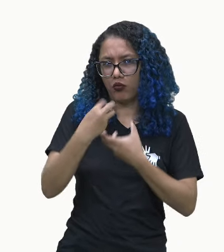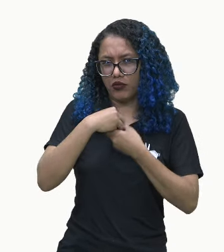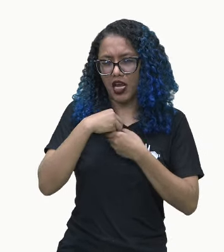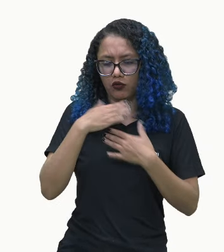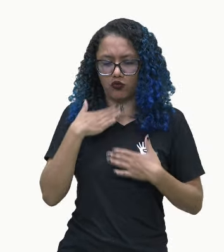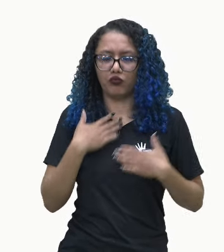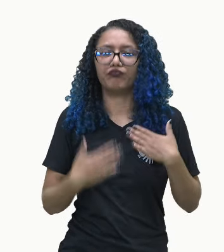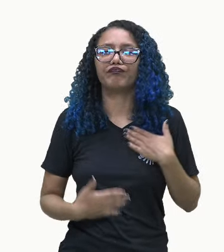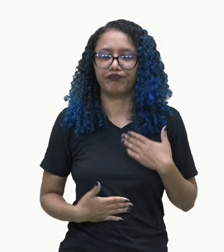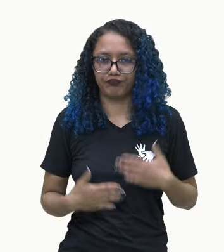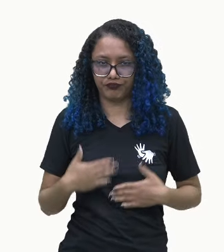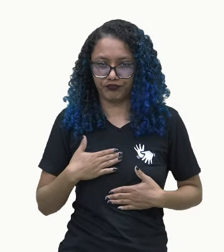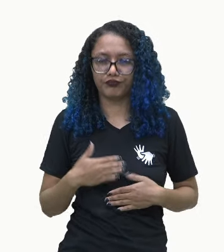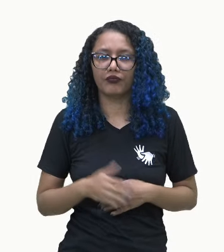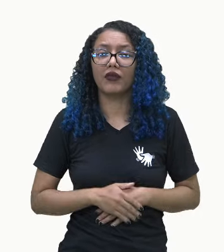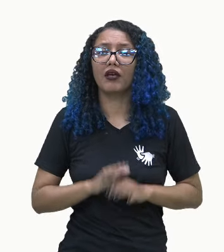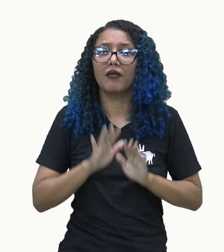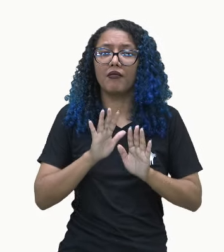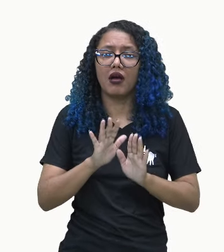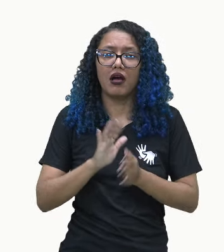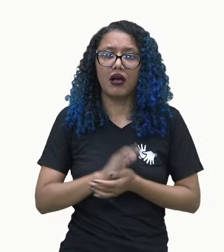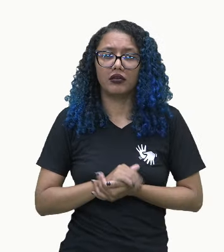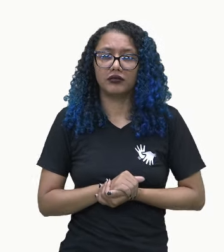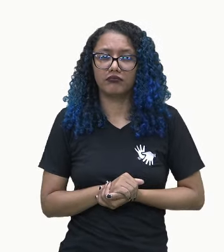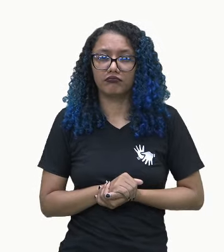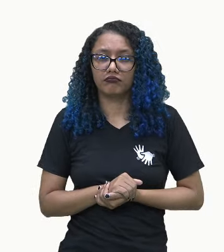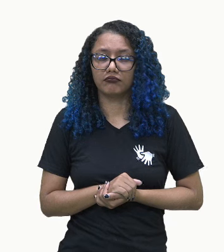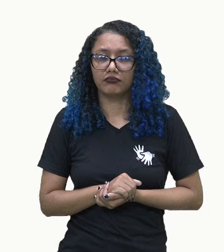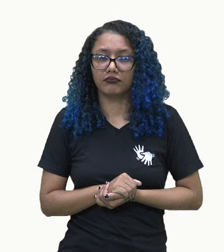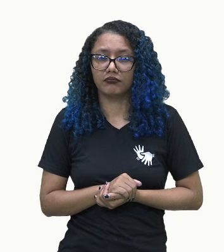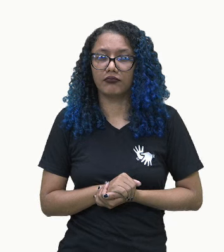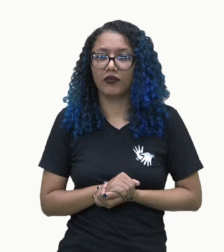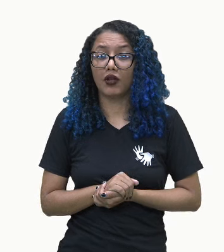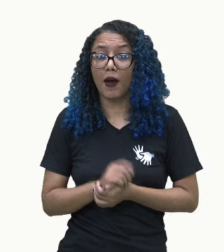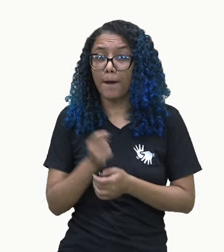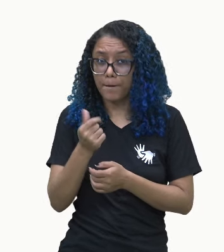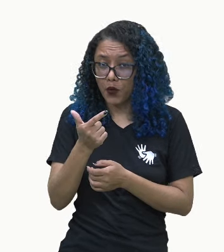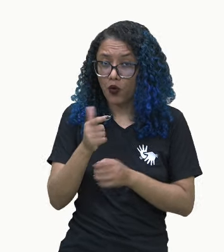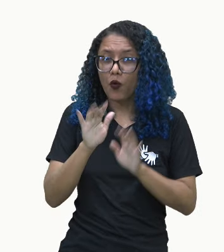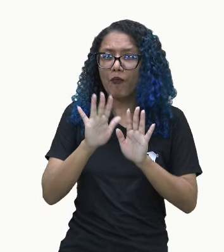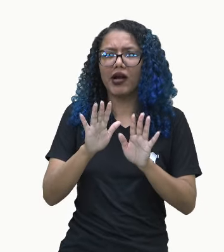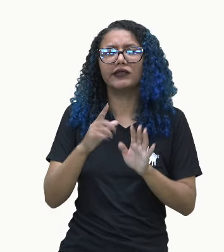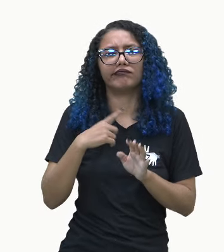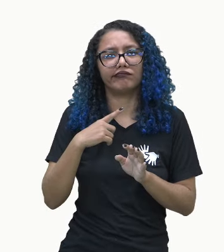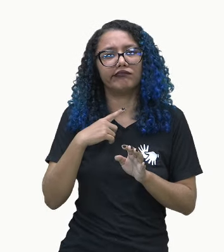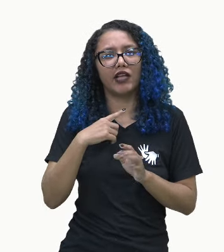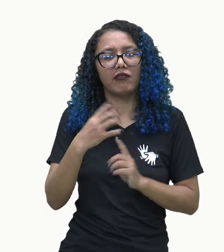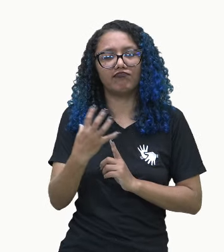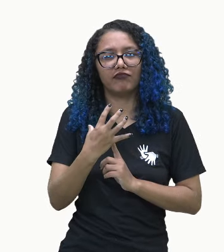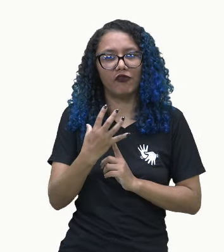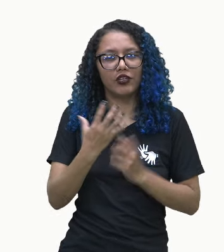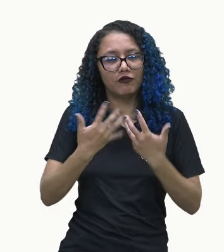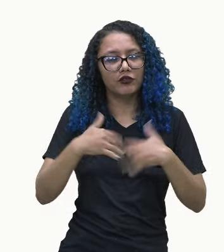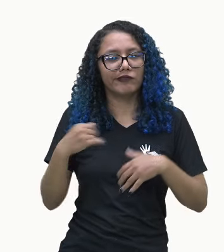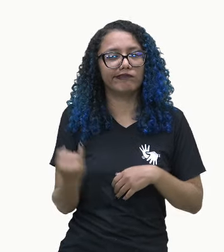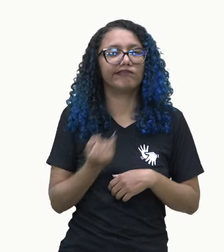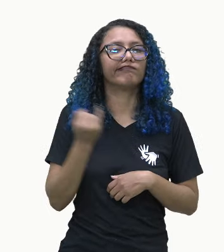tá? Mas que eles possuem, mesmo em baixa quantidade, importantes funções, como vocês têm